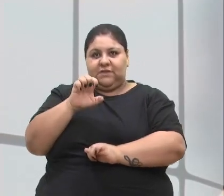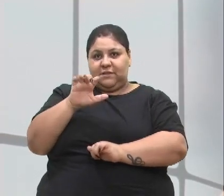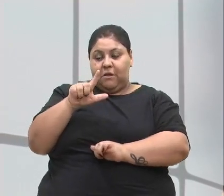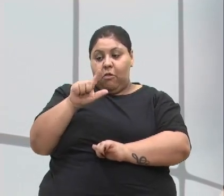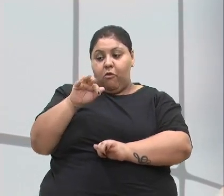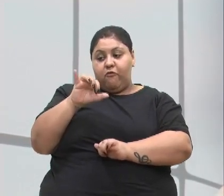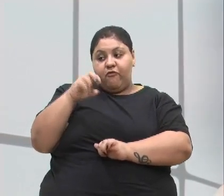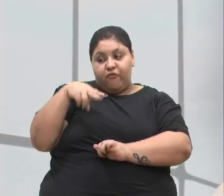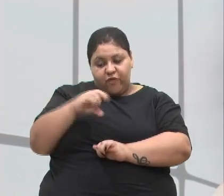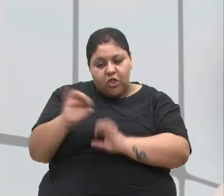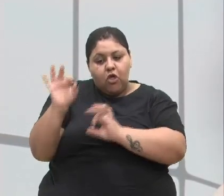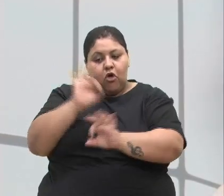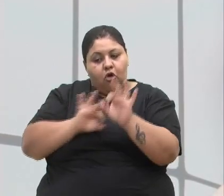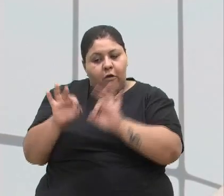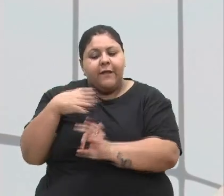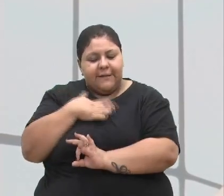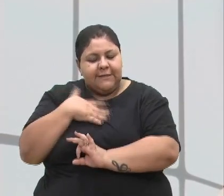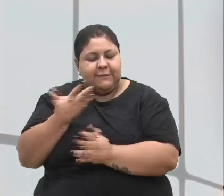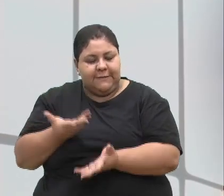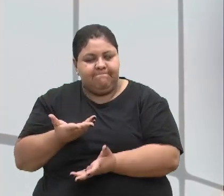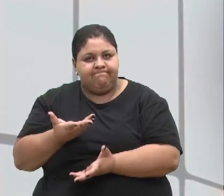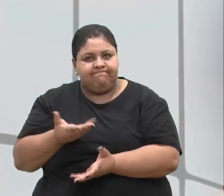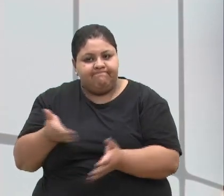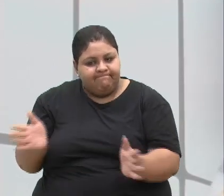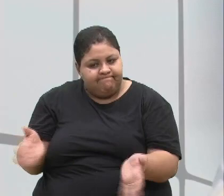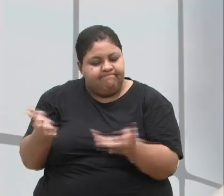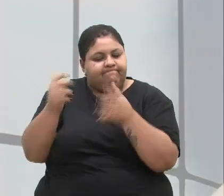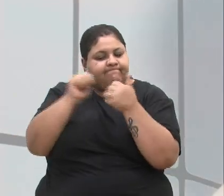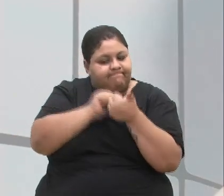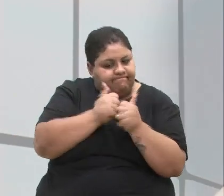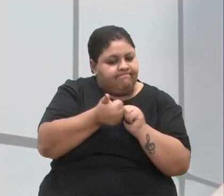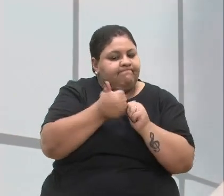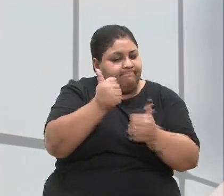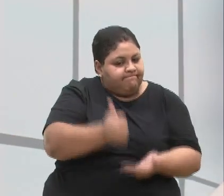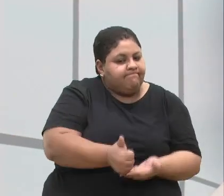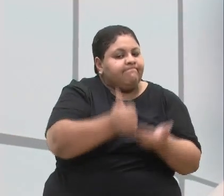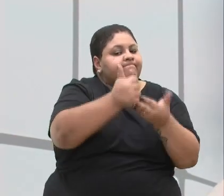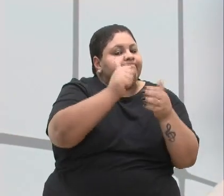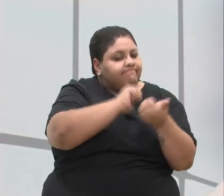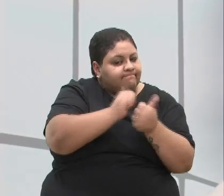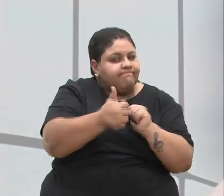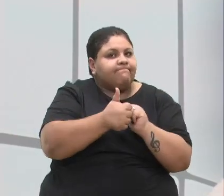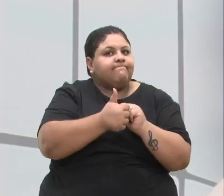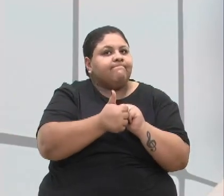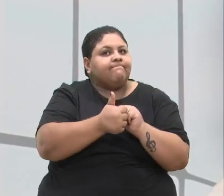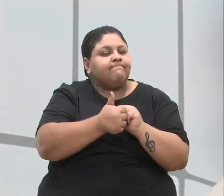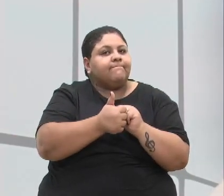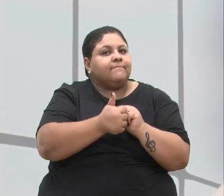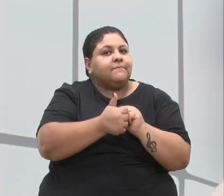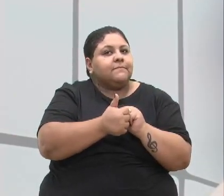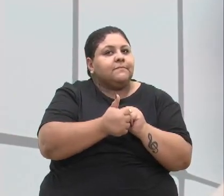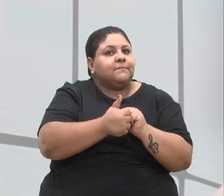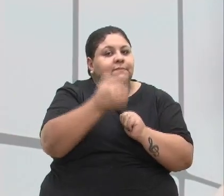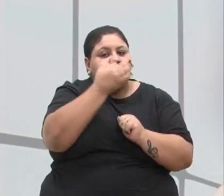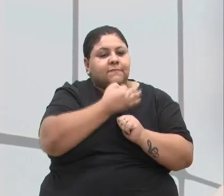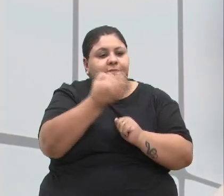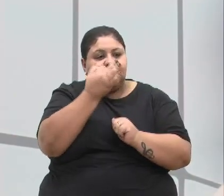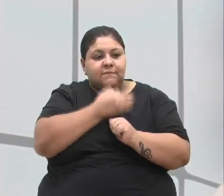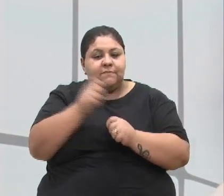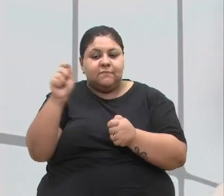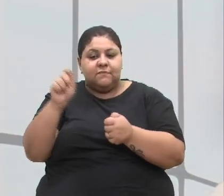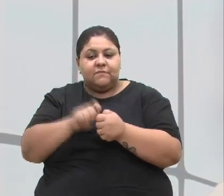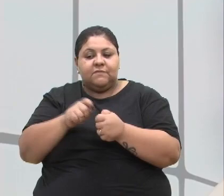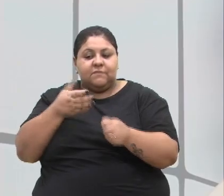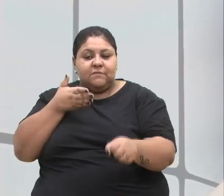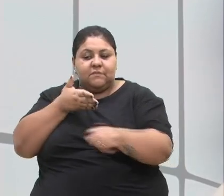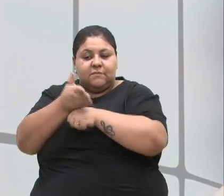organizando. Então é nesse sentido, incentivar o esporte, apoiar o esporte amador de Caxias do Sul e com isso fazer a integração